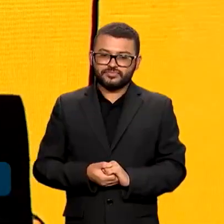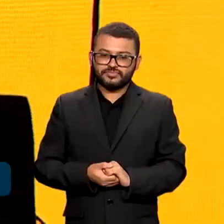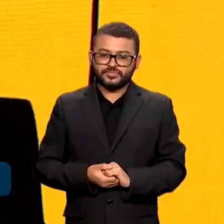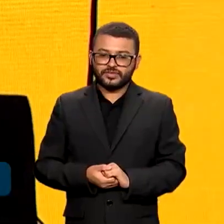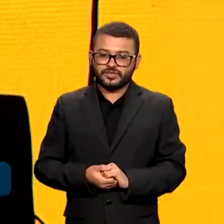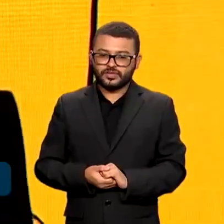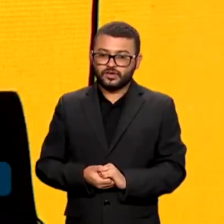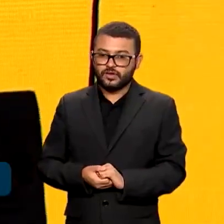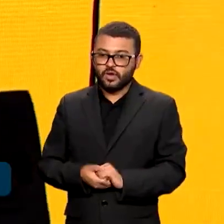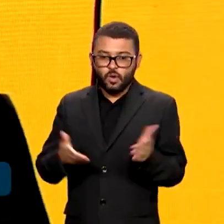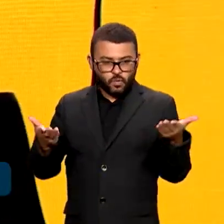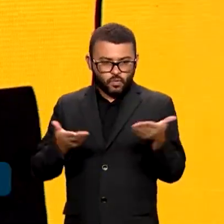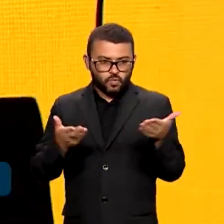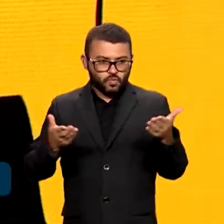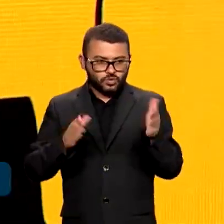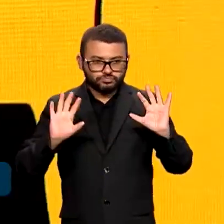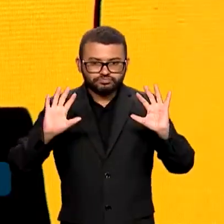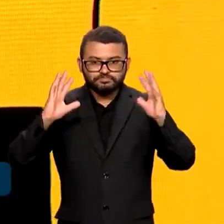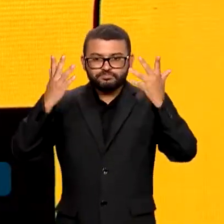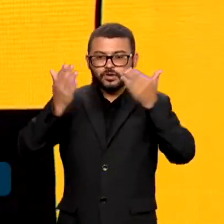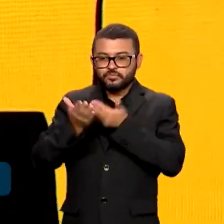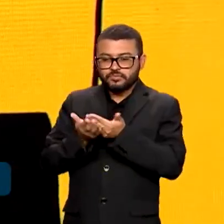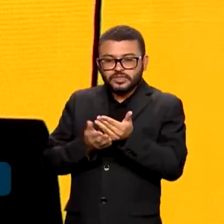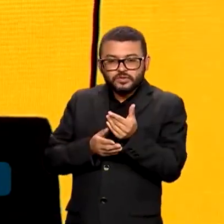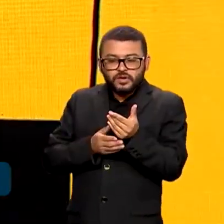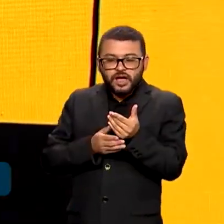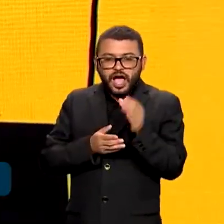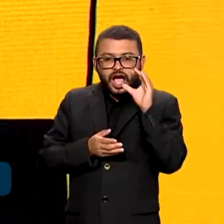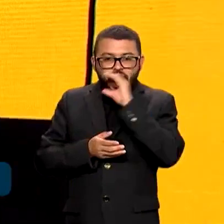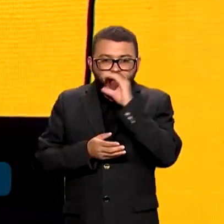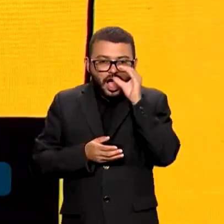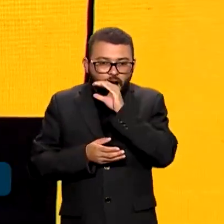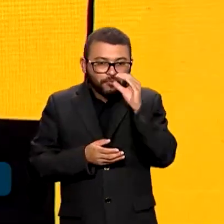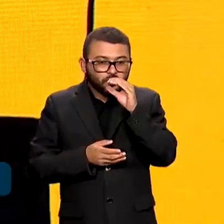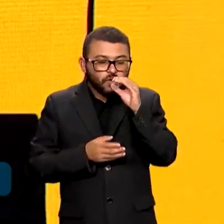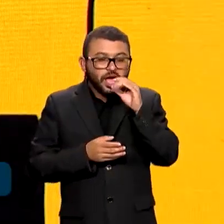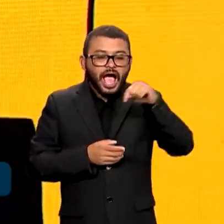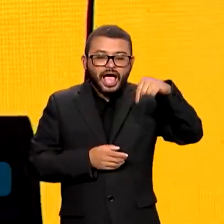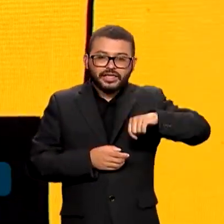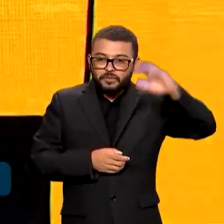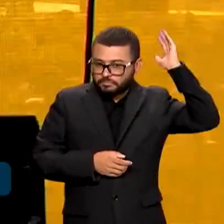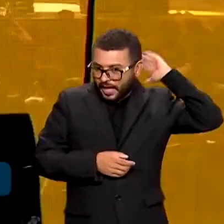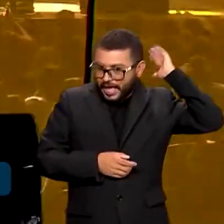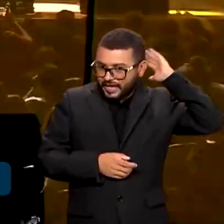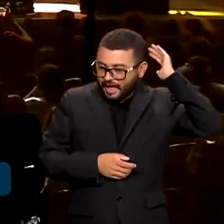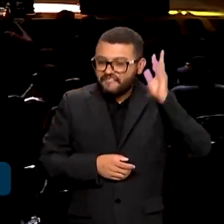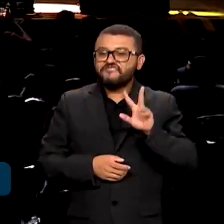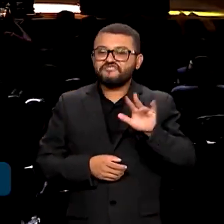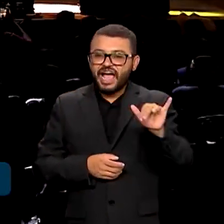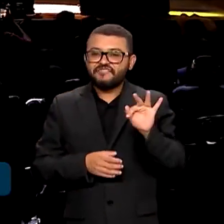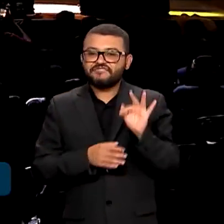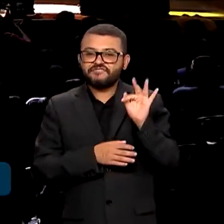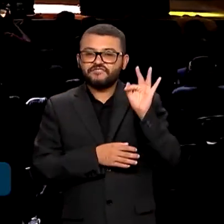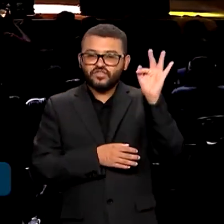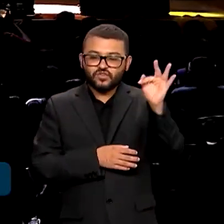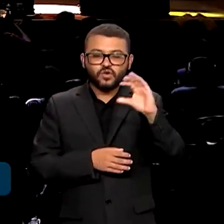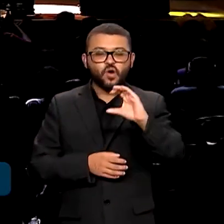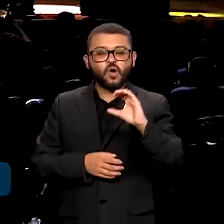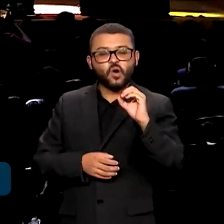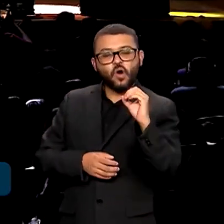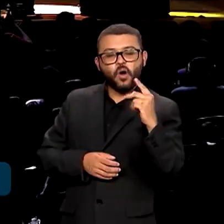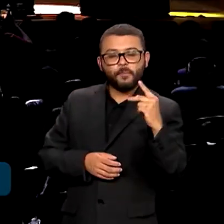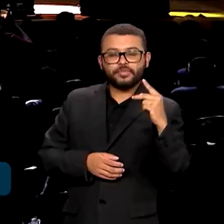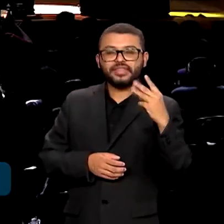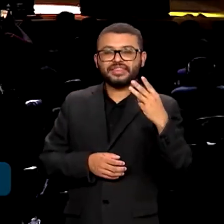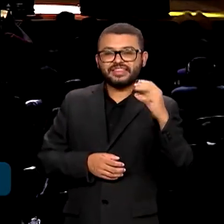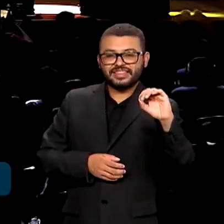hoje é uma prévia, Helder, do que o Pará vai fazer e o Brasil na COP30.